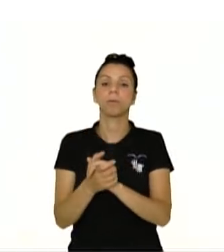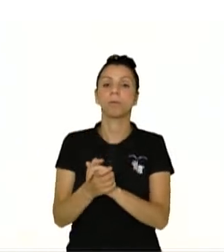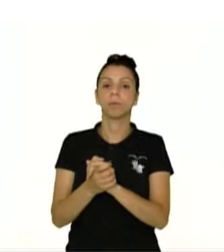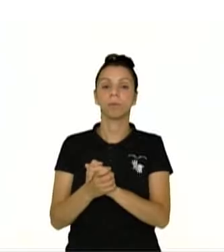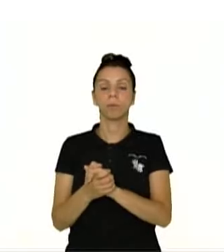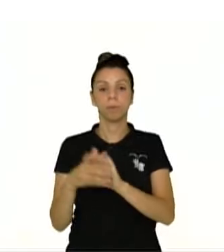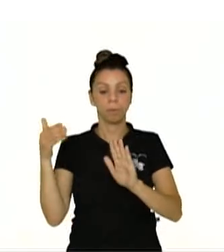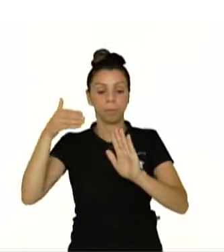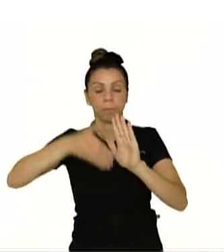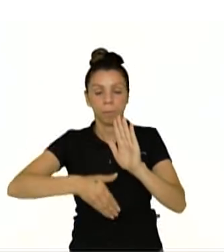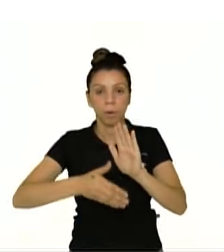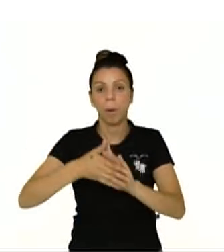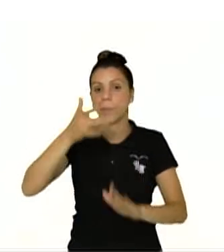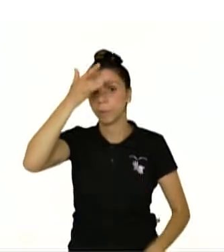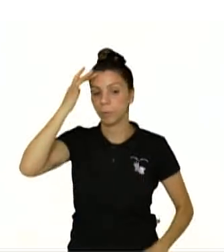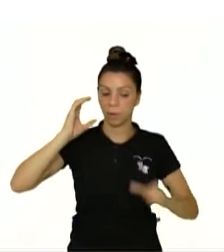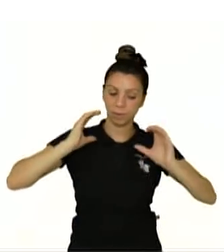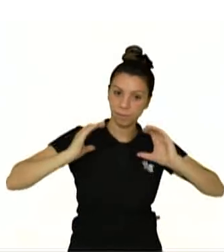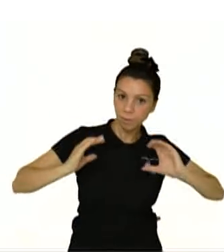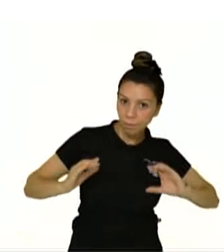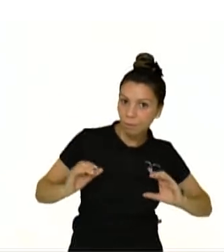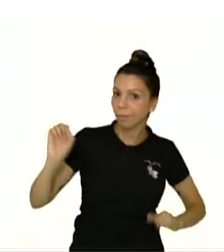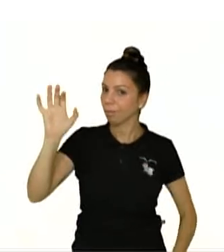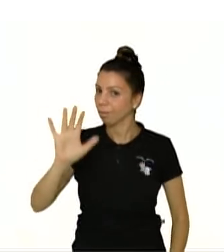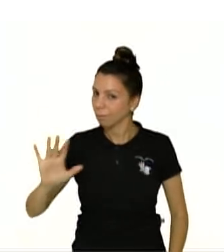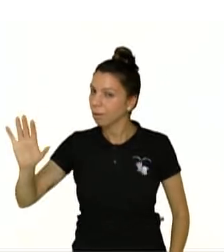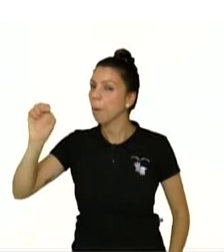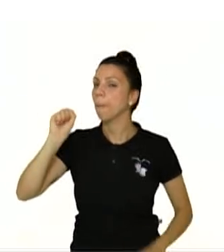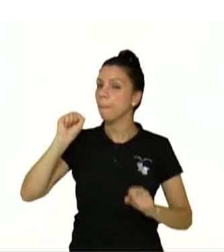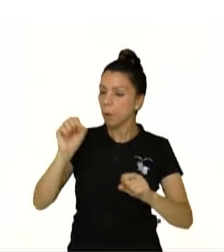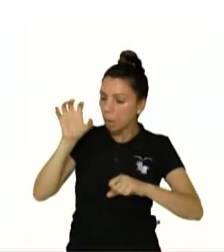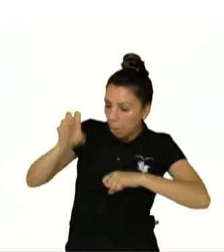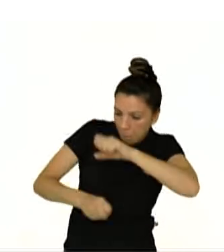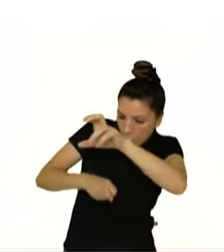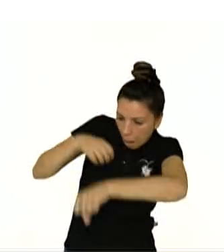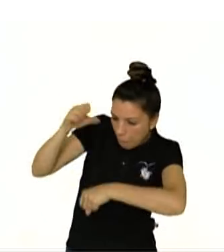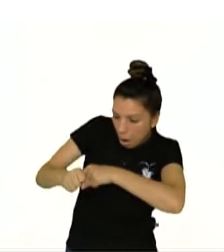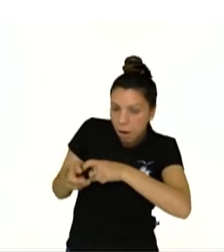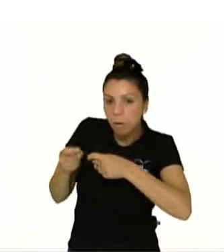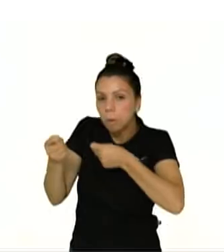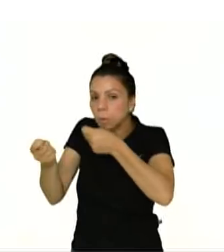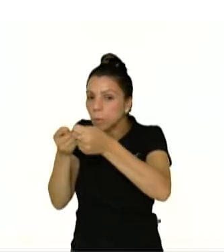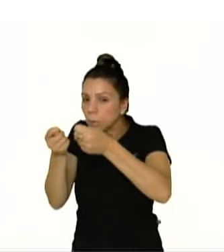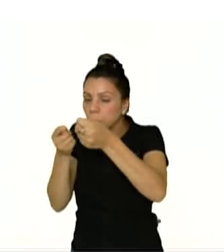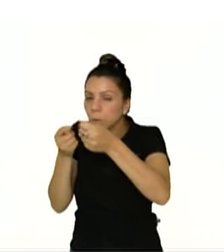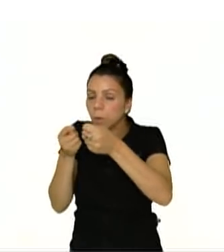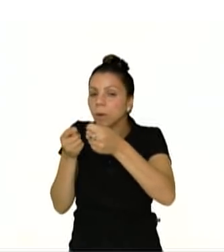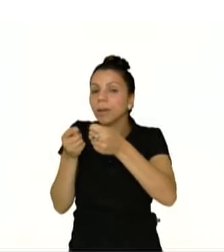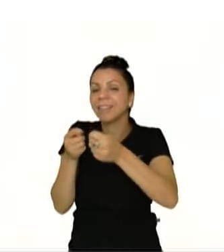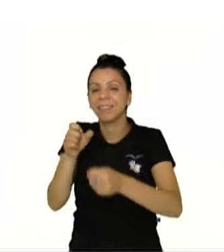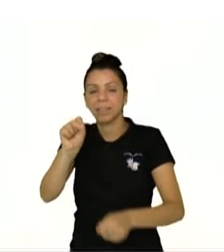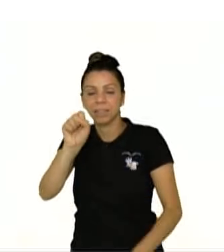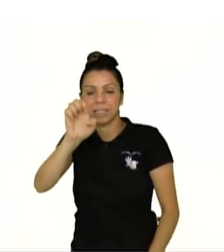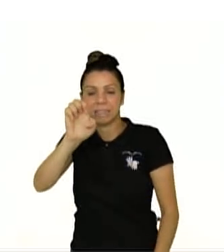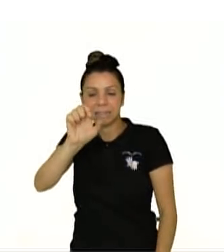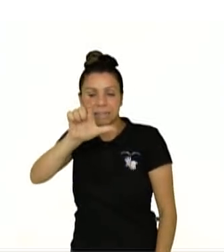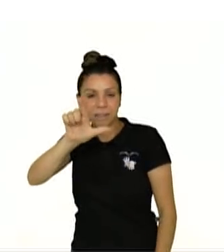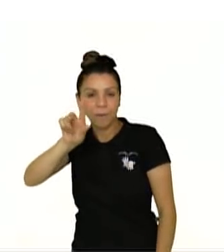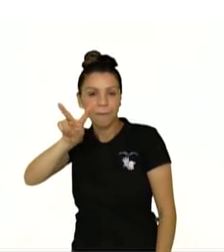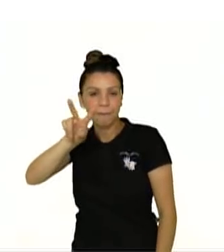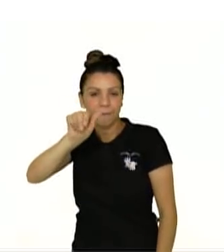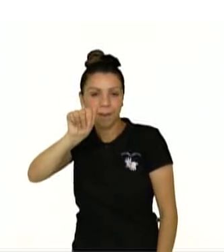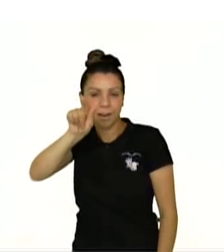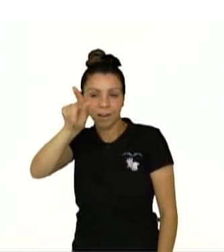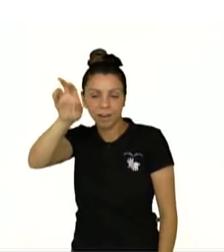os civilizados europeus pudessem dominar os, entre aspas, selvagens